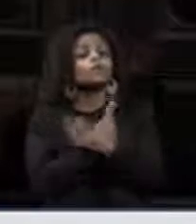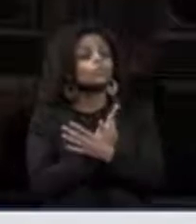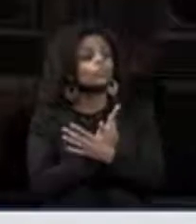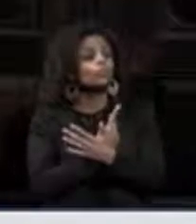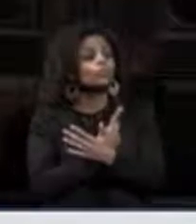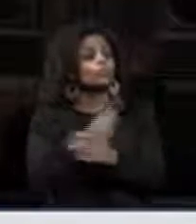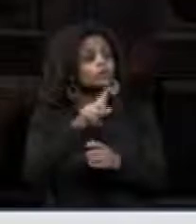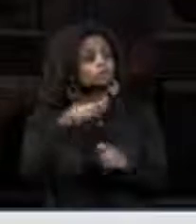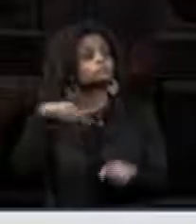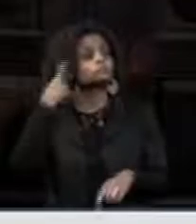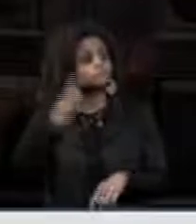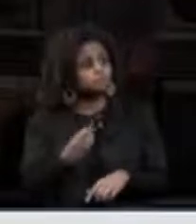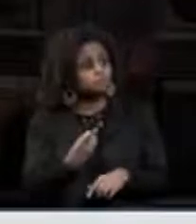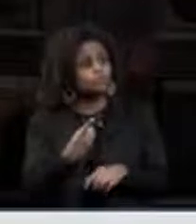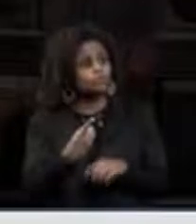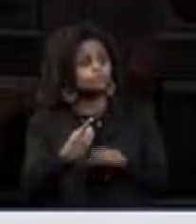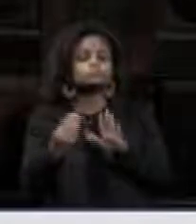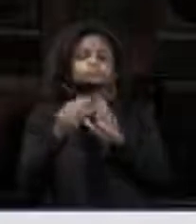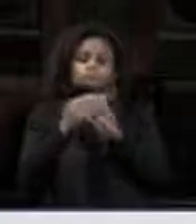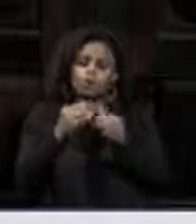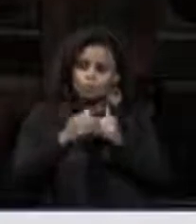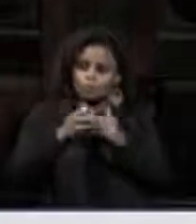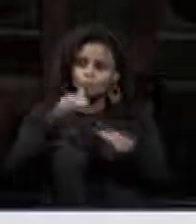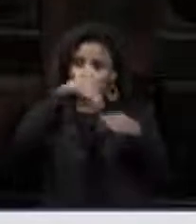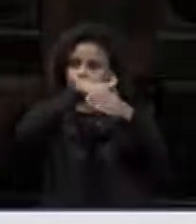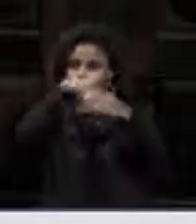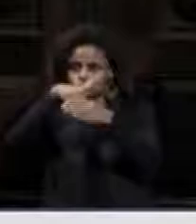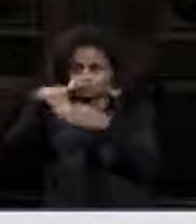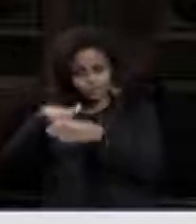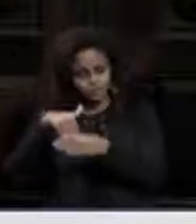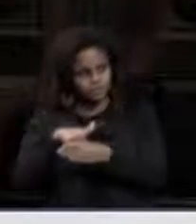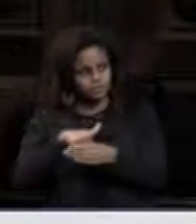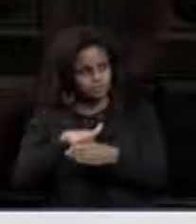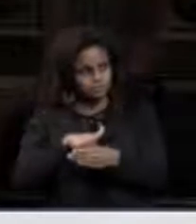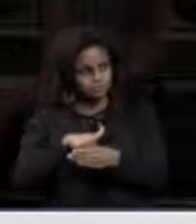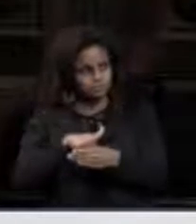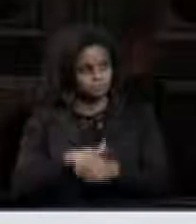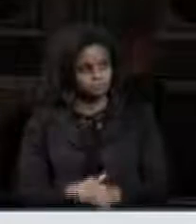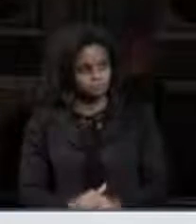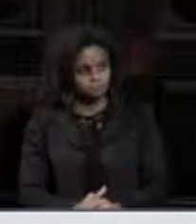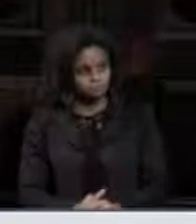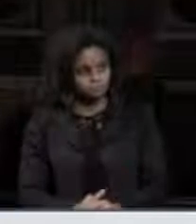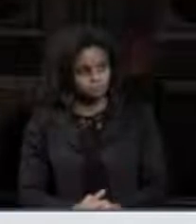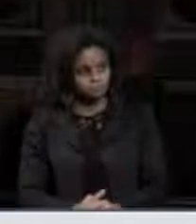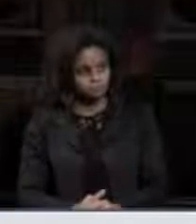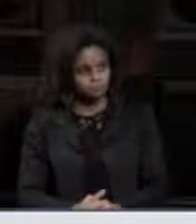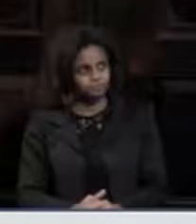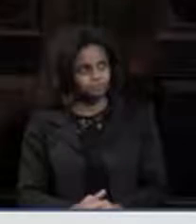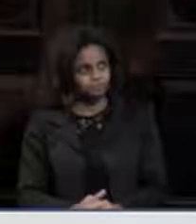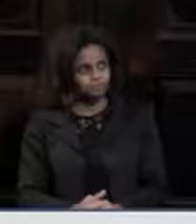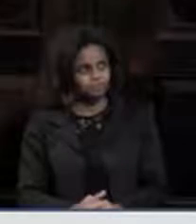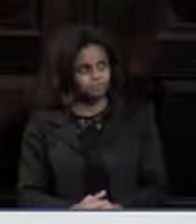Isso daí é colocado para votação, e a votação, aprovada ou não.